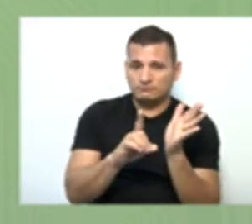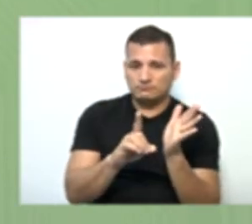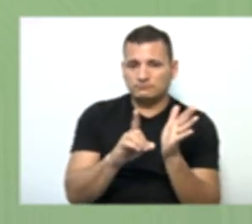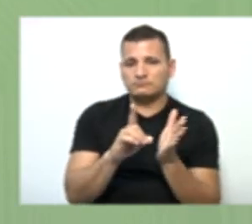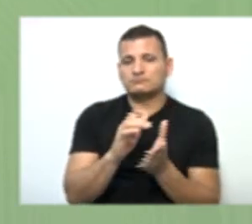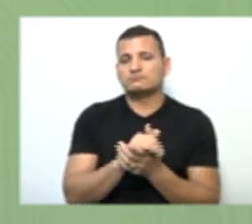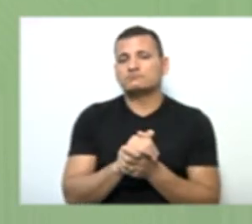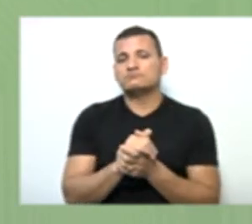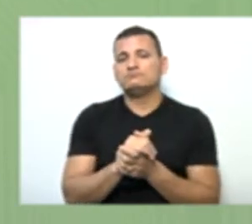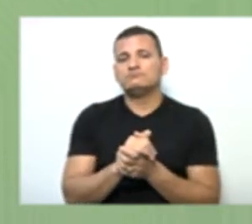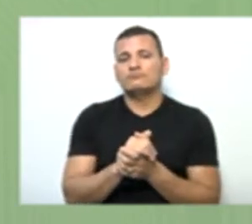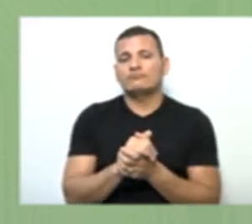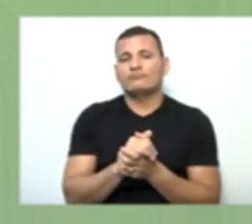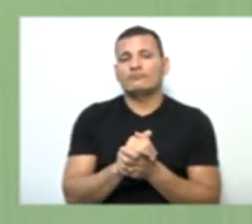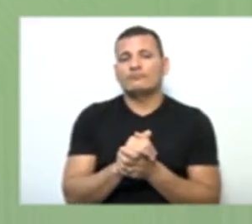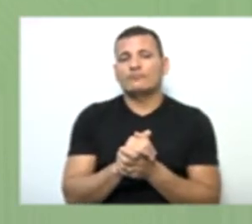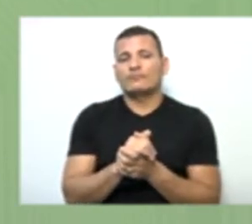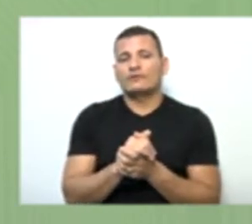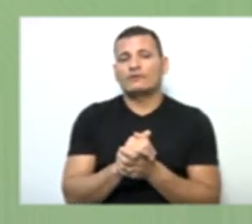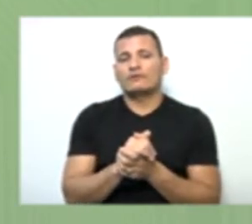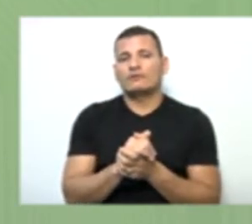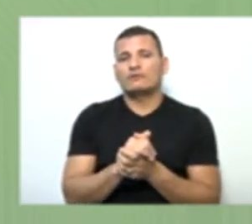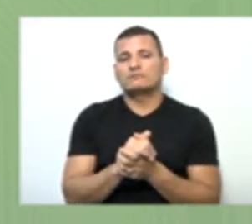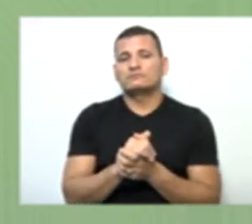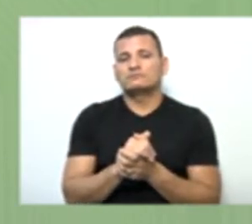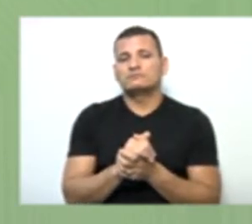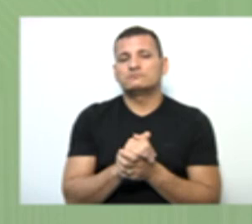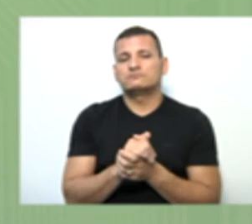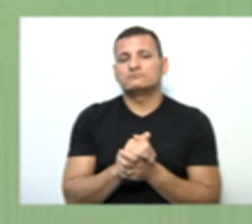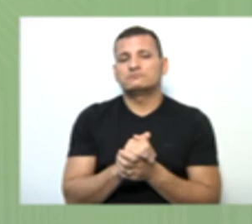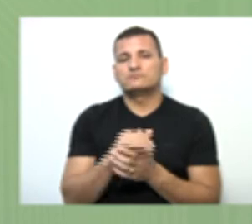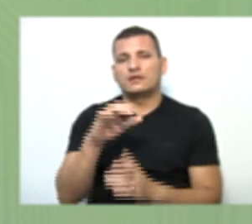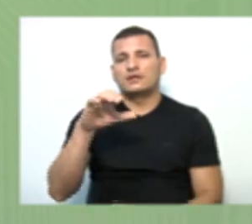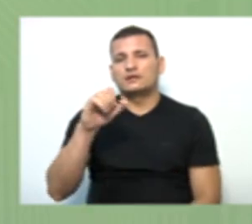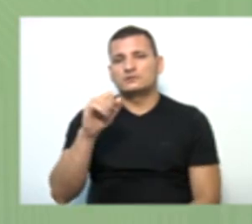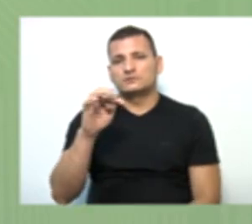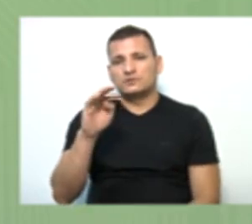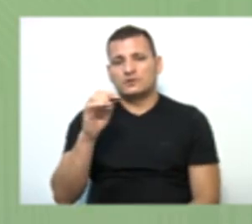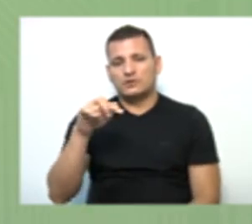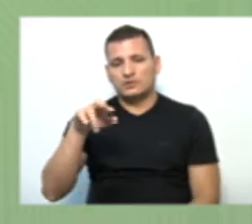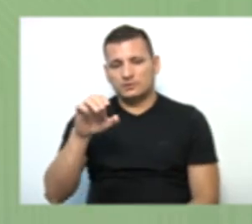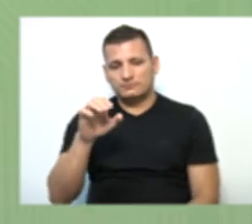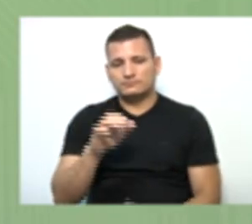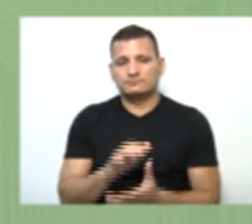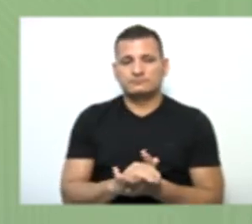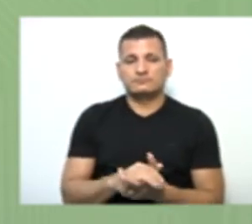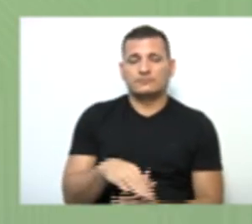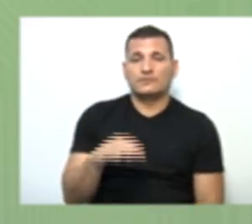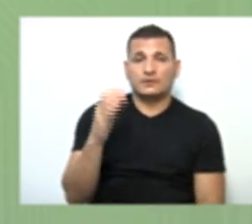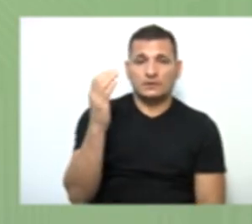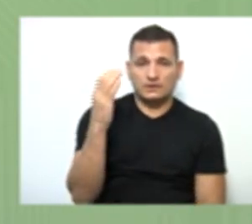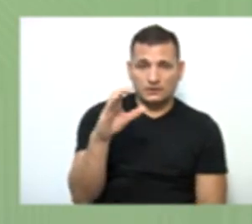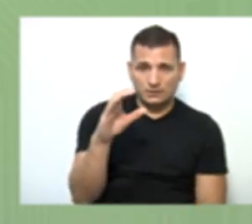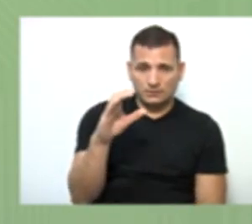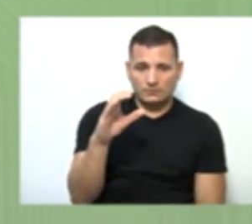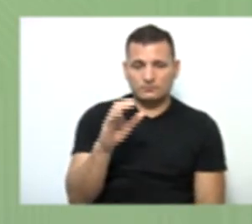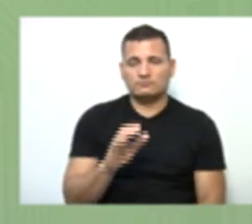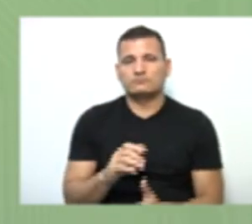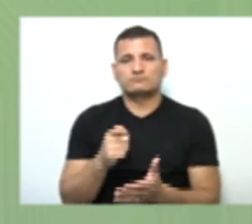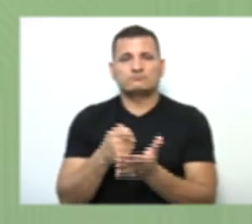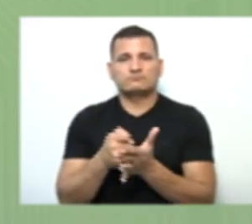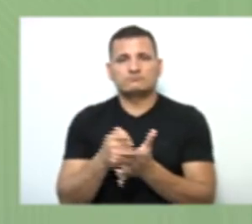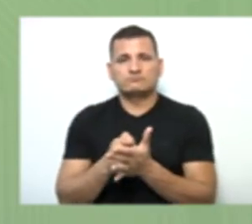estoque, operação com terceiros, R$ 500. Crédito, obrigação com terceiros, R$